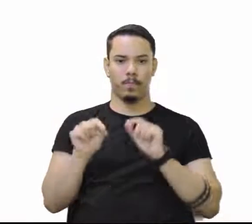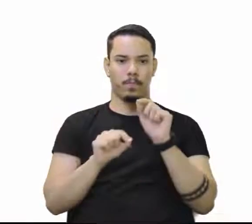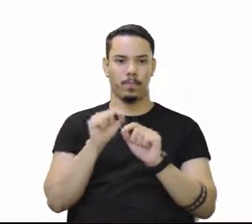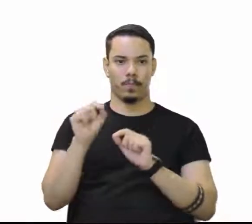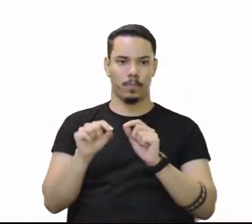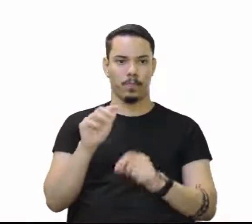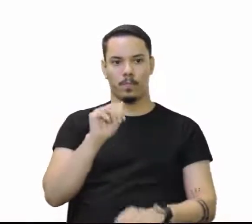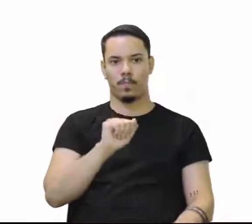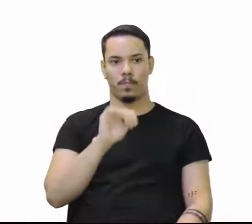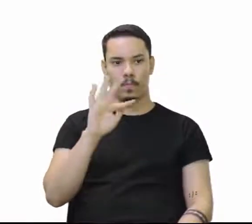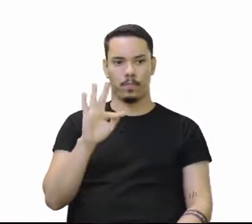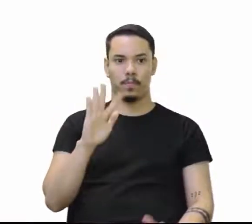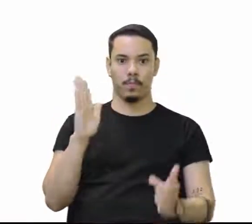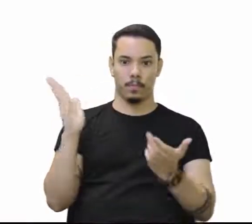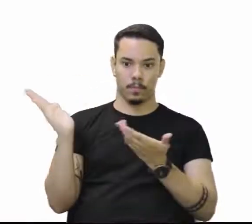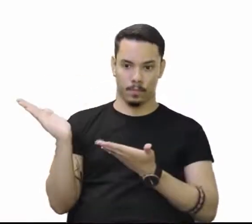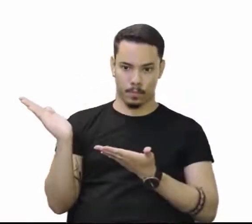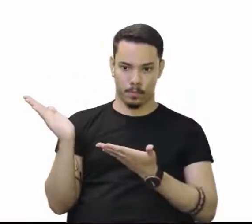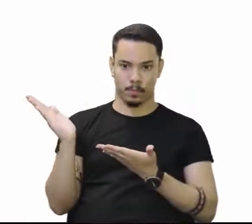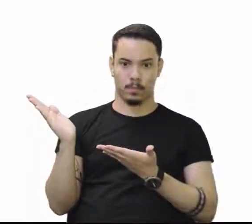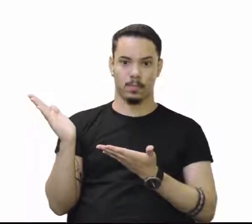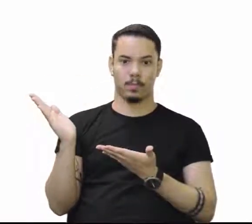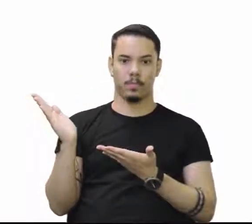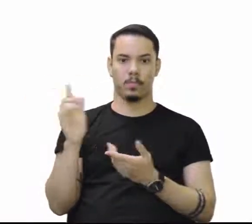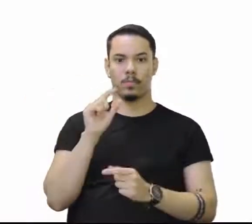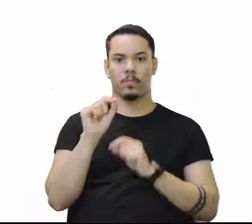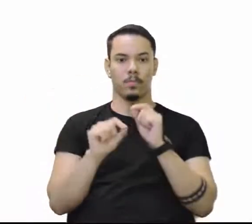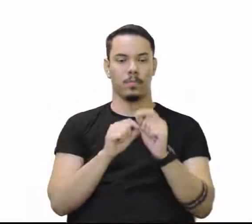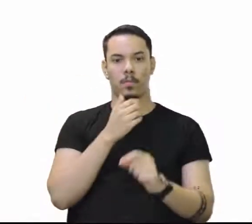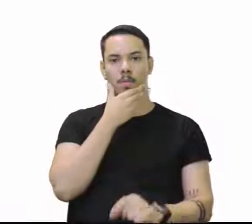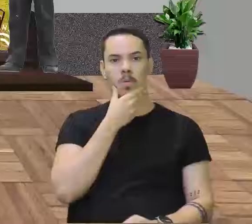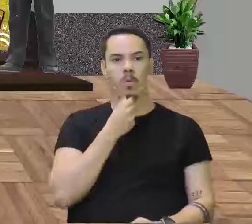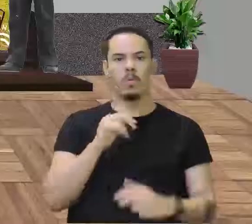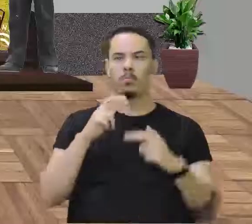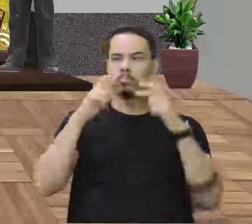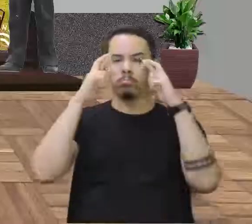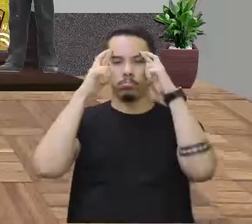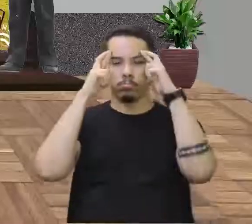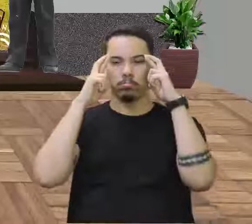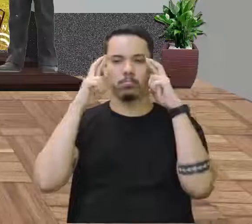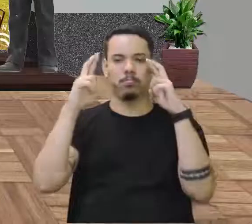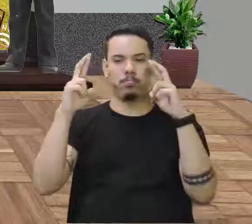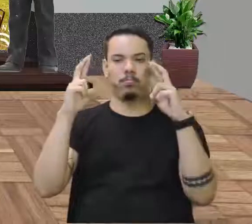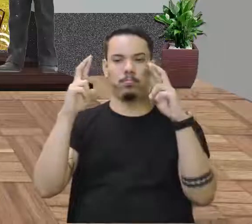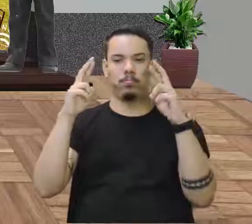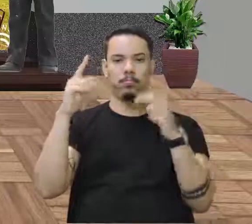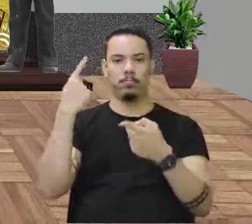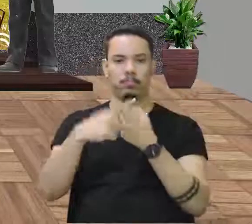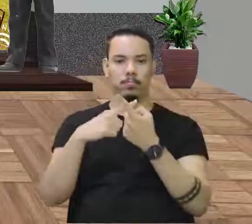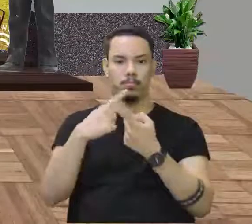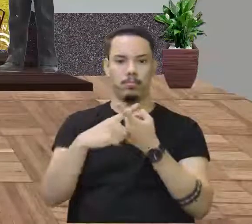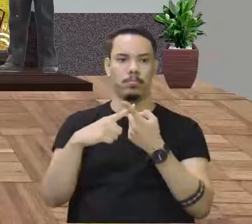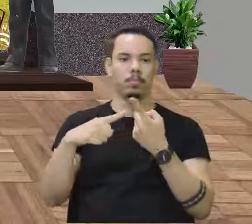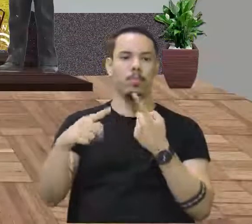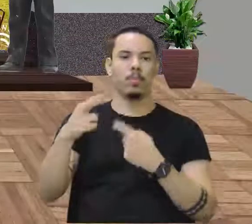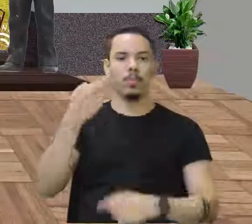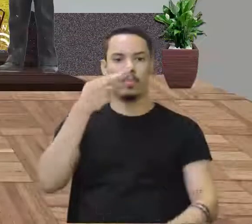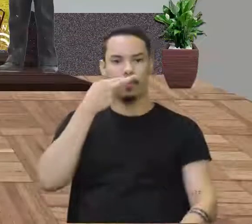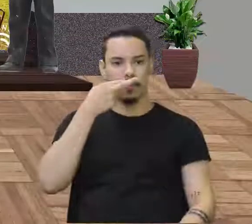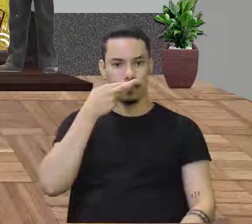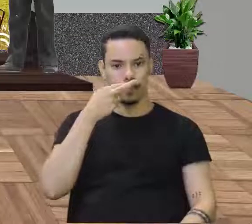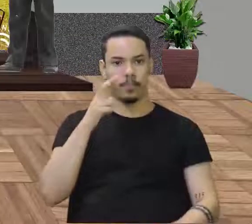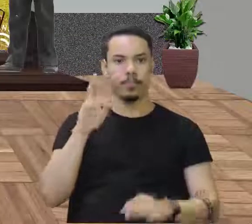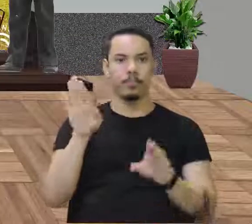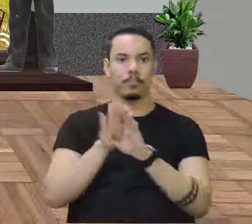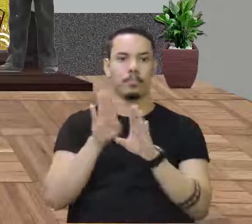que Aloysio Ferreira, ele foi um político muito respeitado por Rondon,